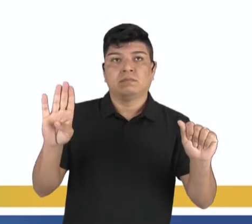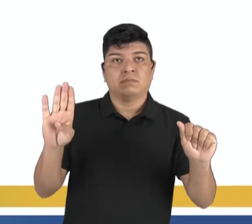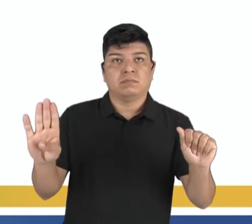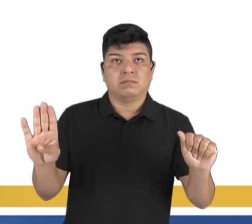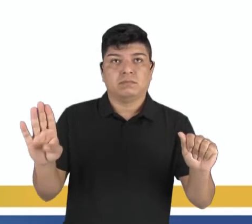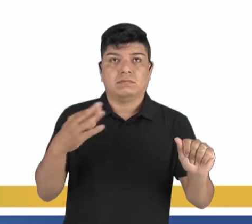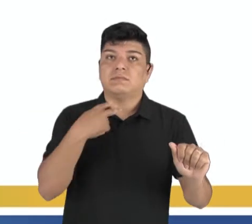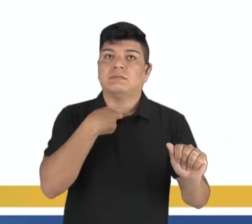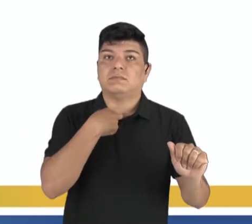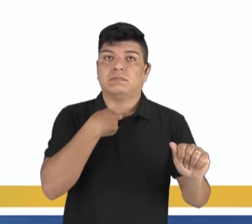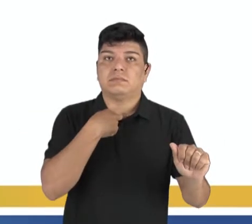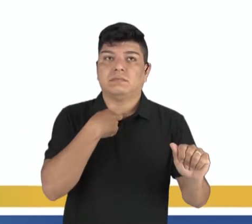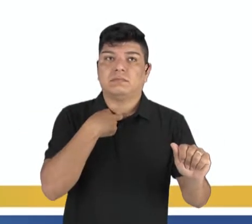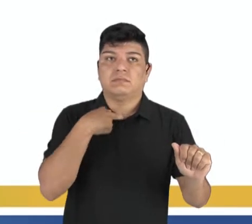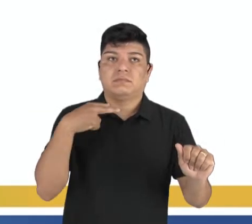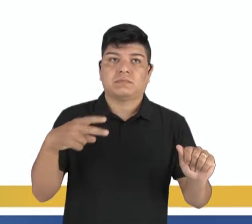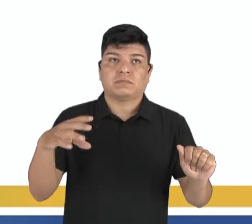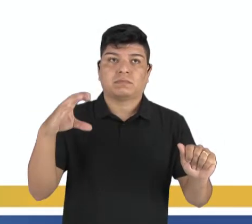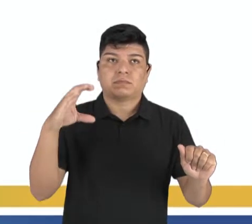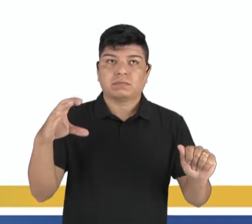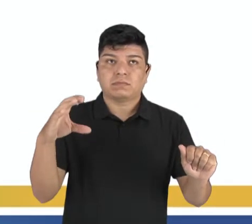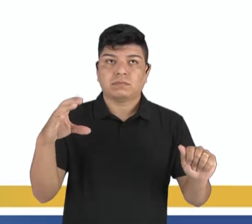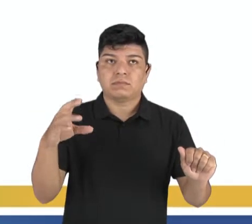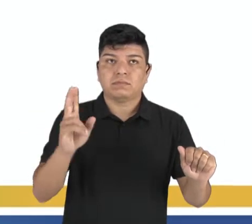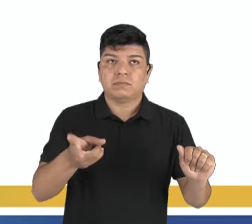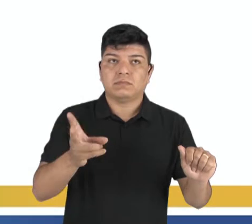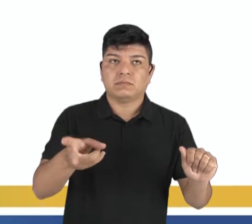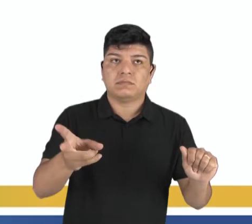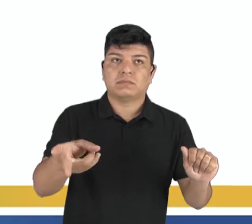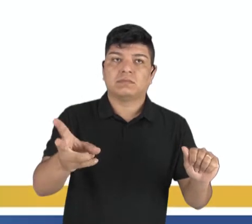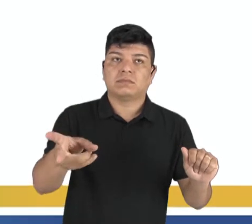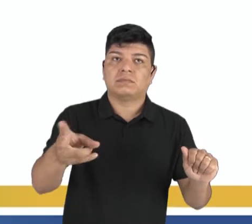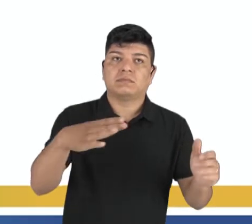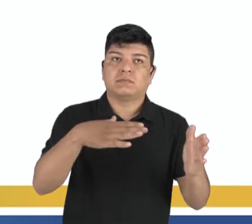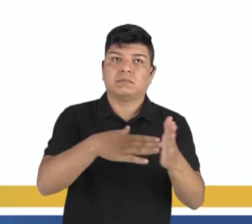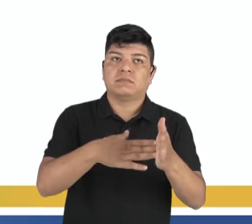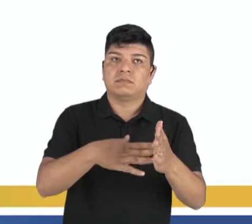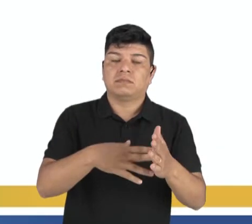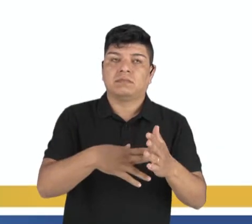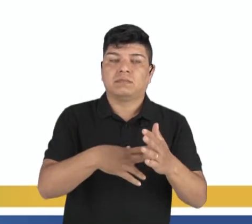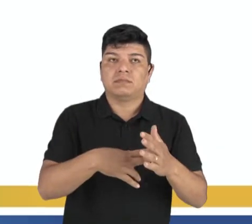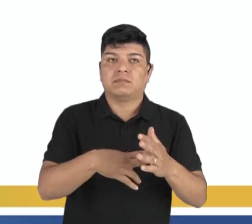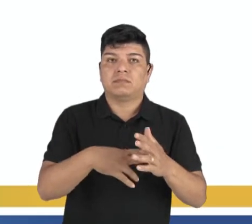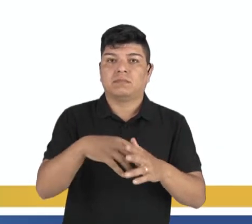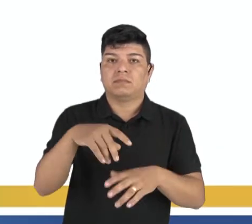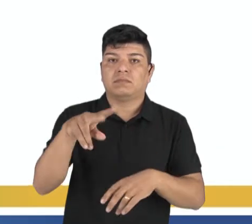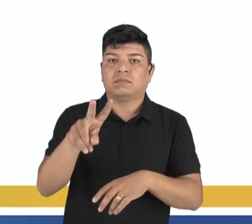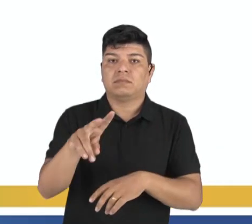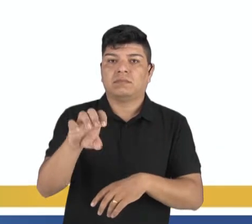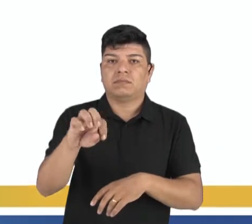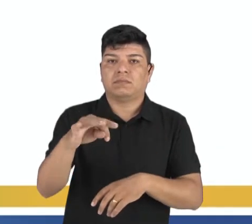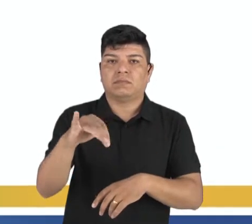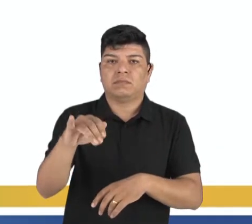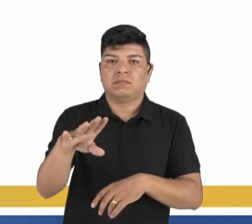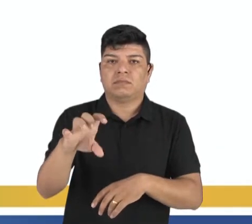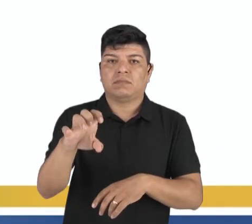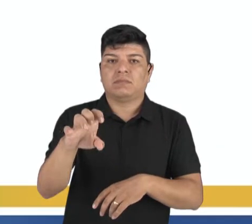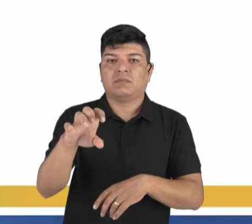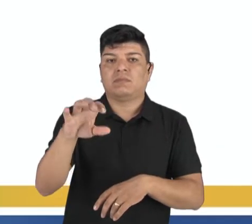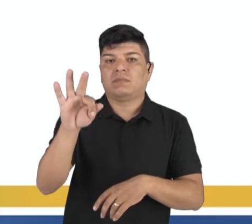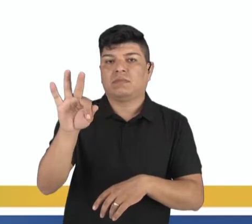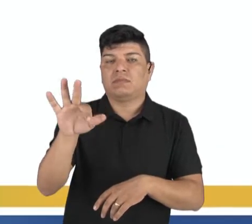por sua vez ocupará a posição do vértice c e assim por diante até o vértice F ocupar a posição do vértice